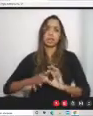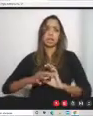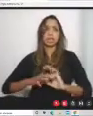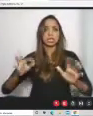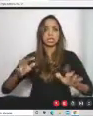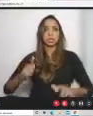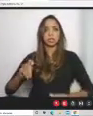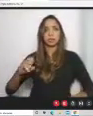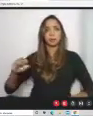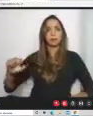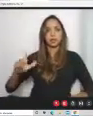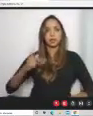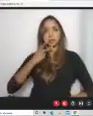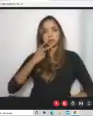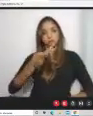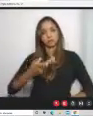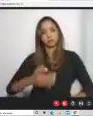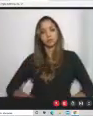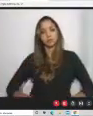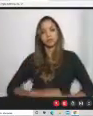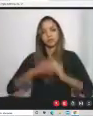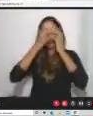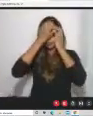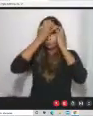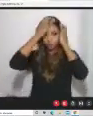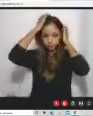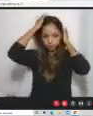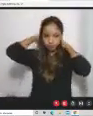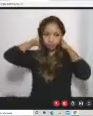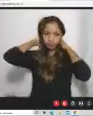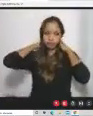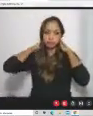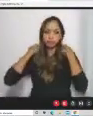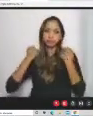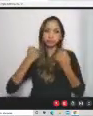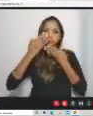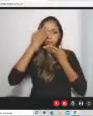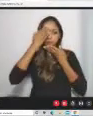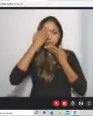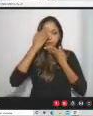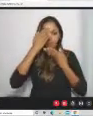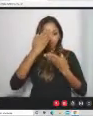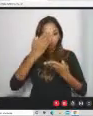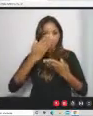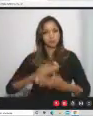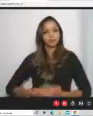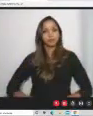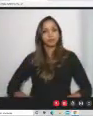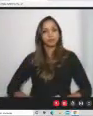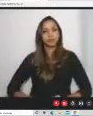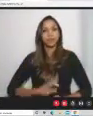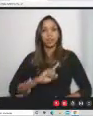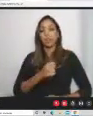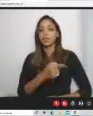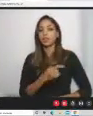finalizar. Obrigado, vereadora. A situação ali da antiga UPINHA, né, o pessoal chama antiga